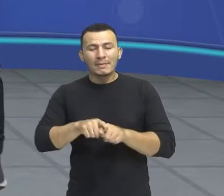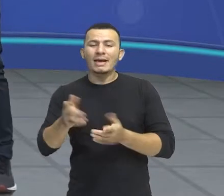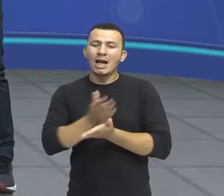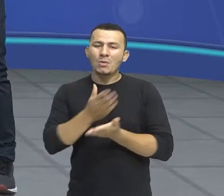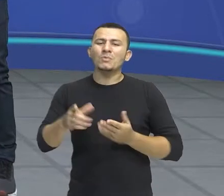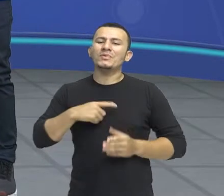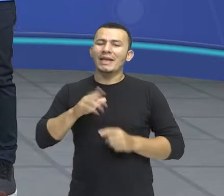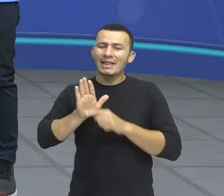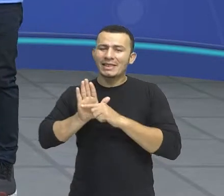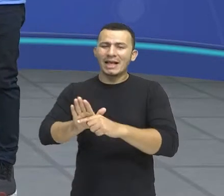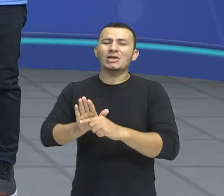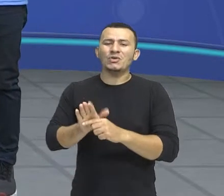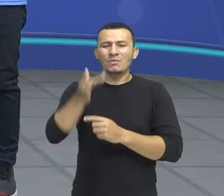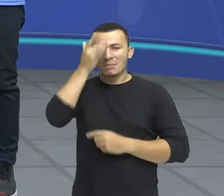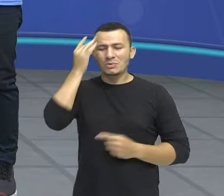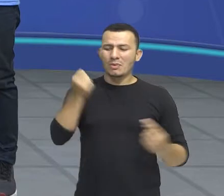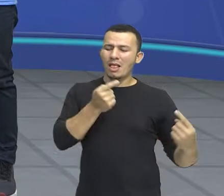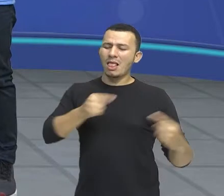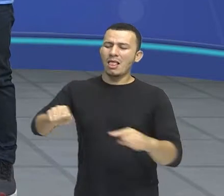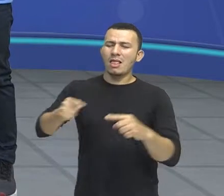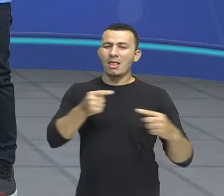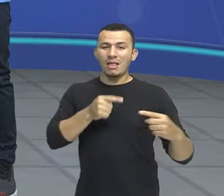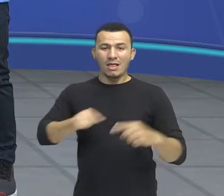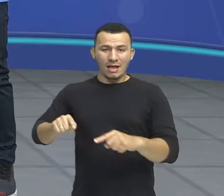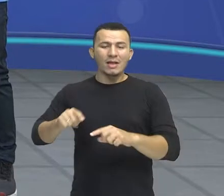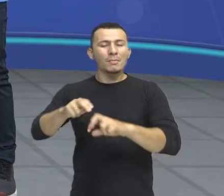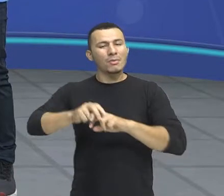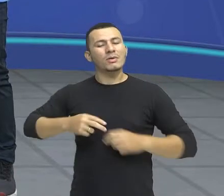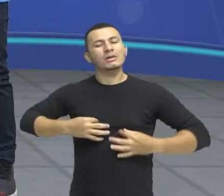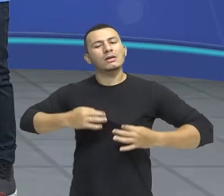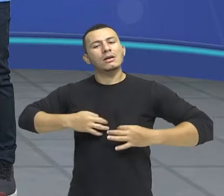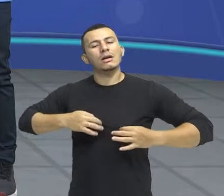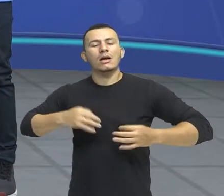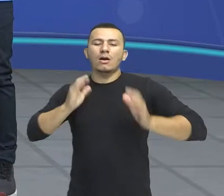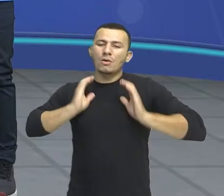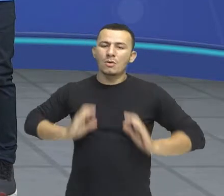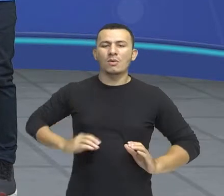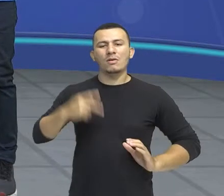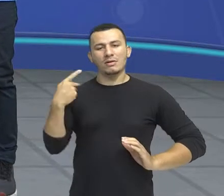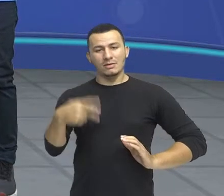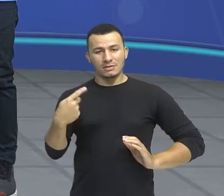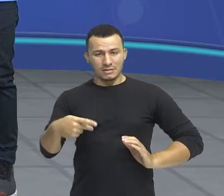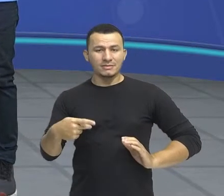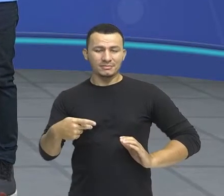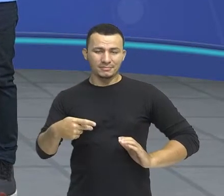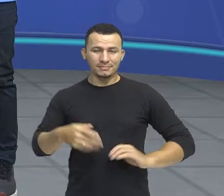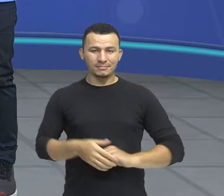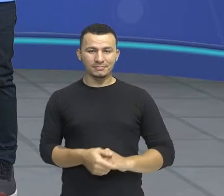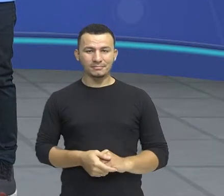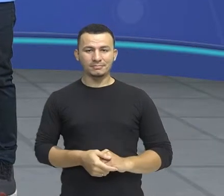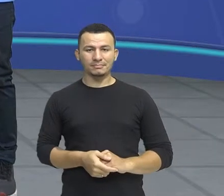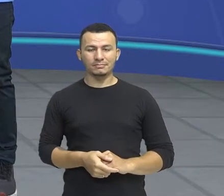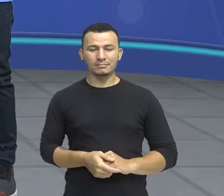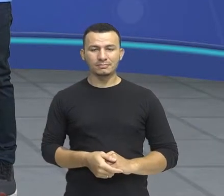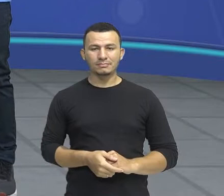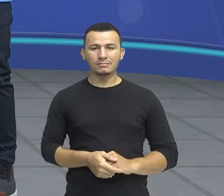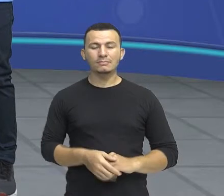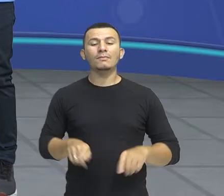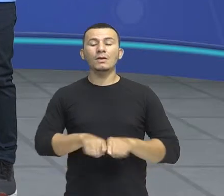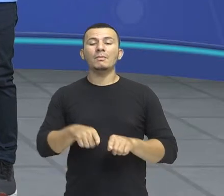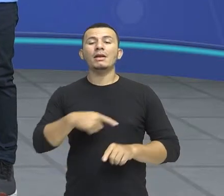aspectos negativos para essa forma de se comportar, né? Esses hábitos aqui. Tem o